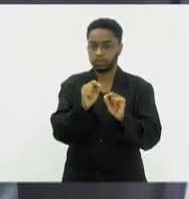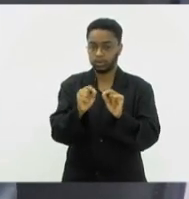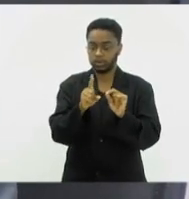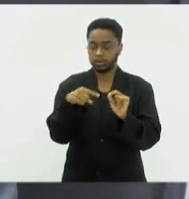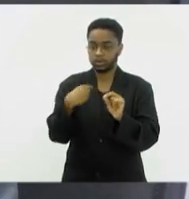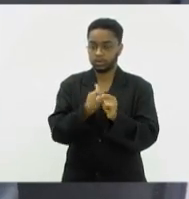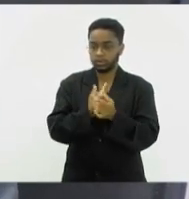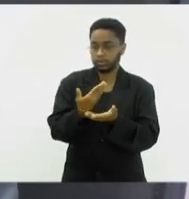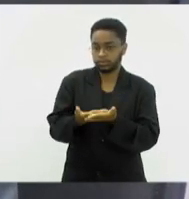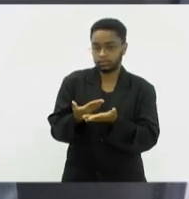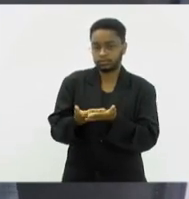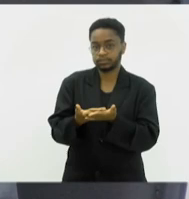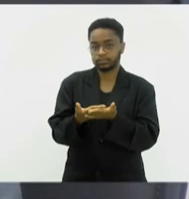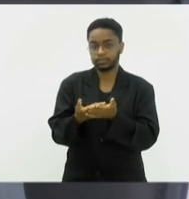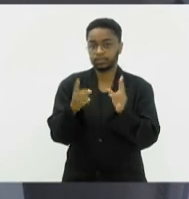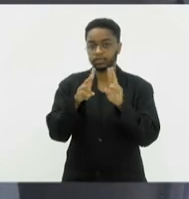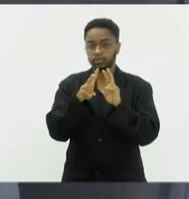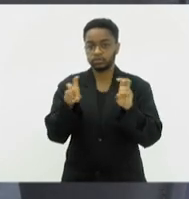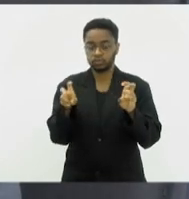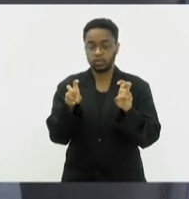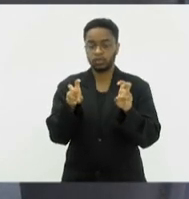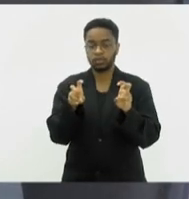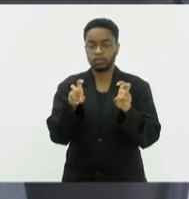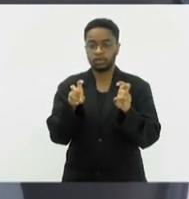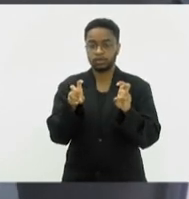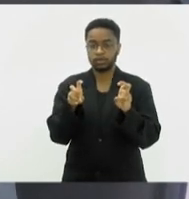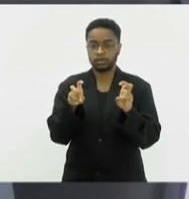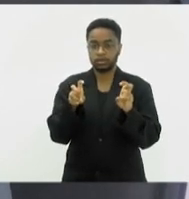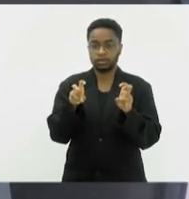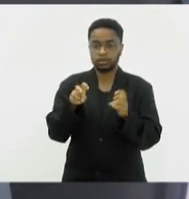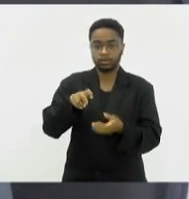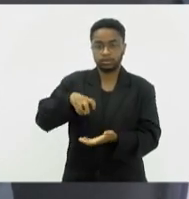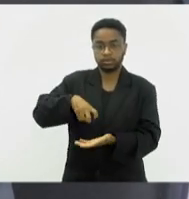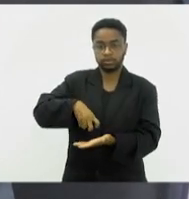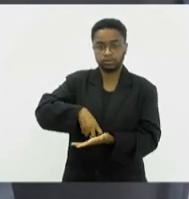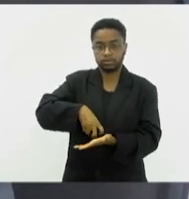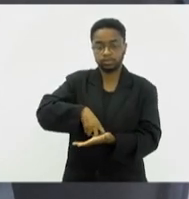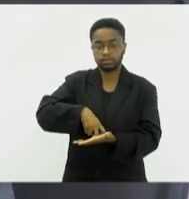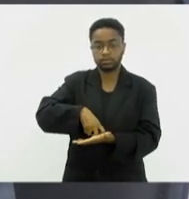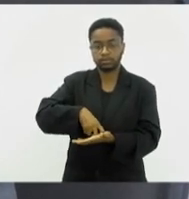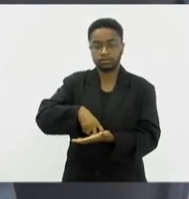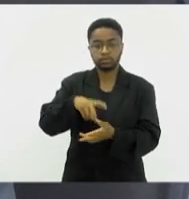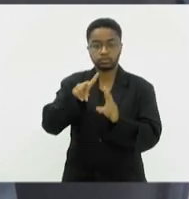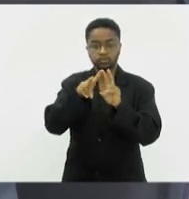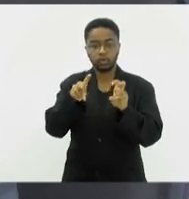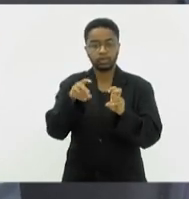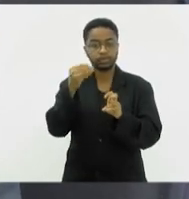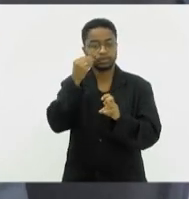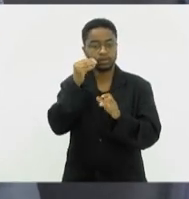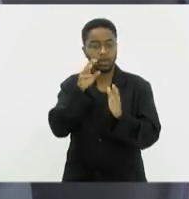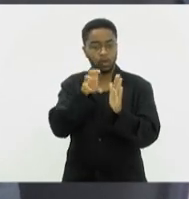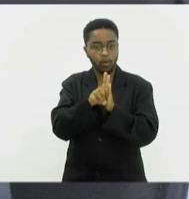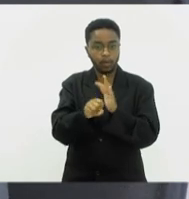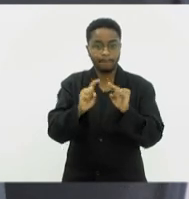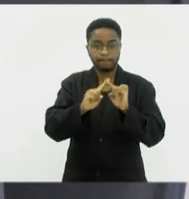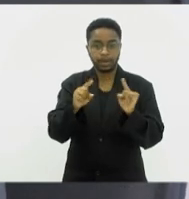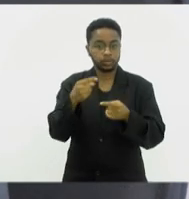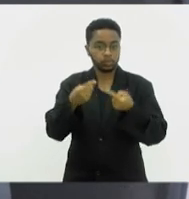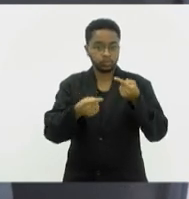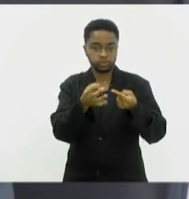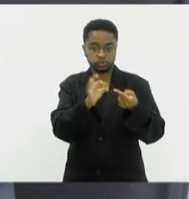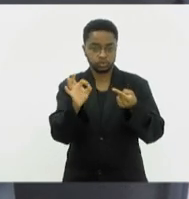debruçou sobre a condenação acerca da tentativa de latrocínio, mas não sobre o primeiro